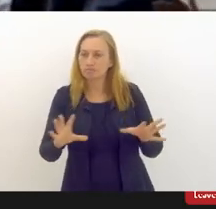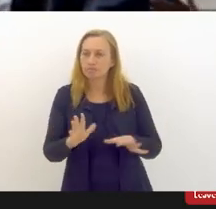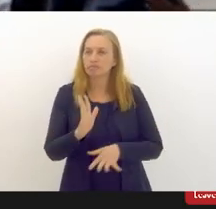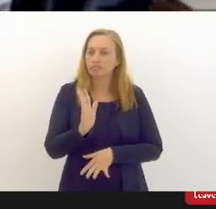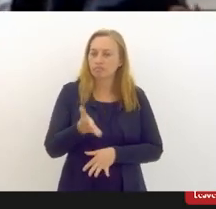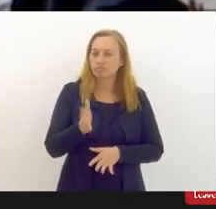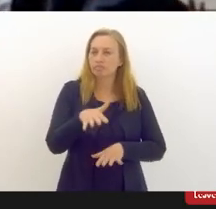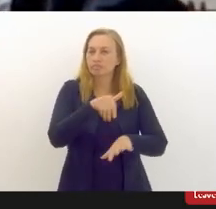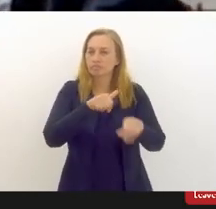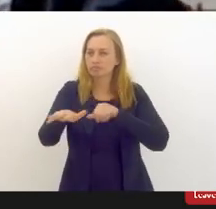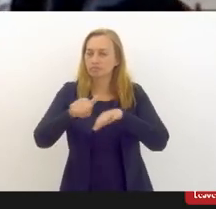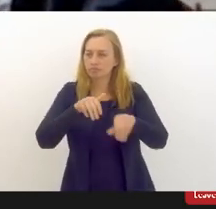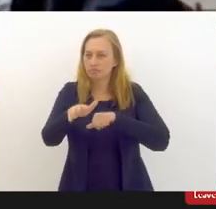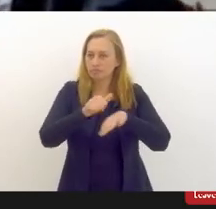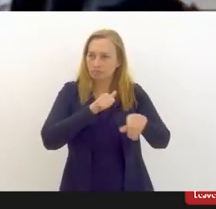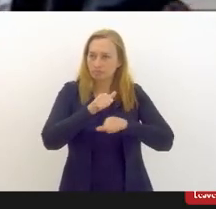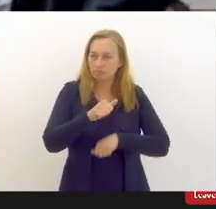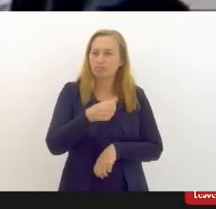uma convocação total de